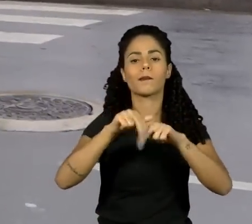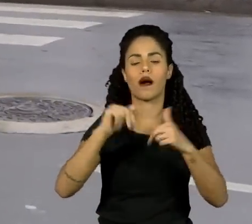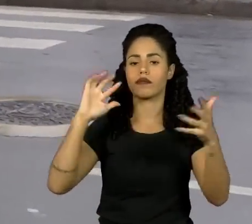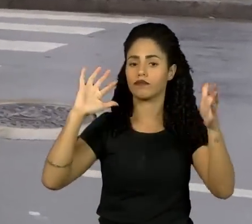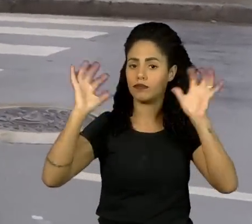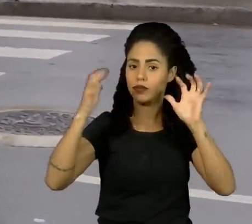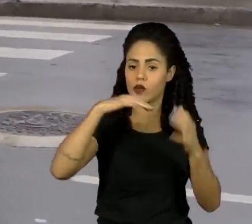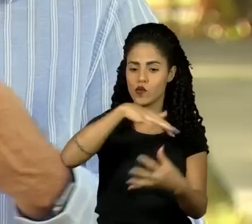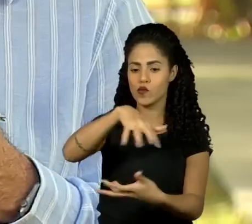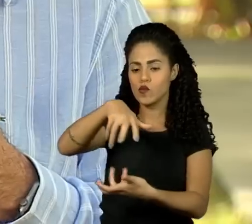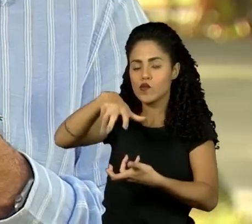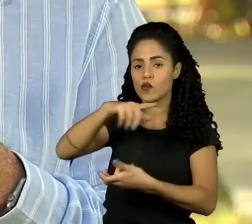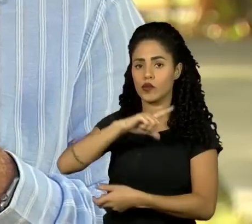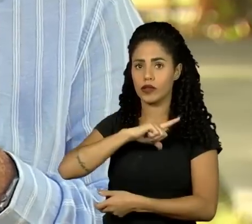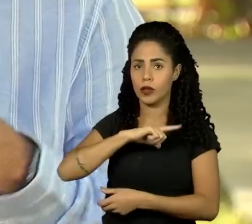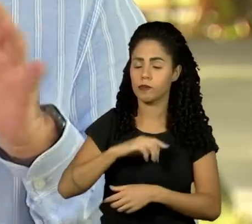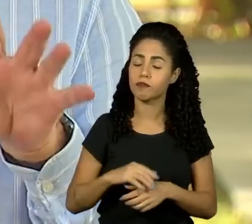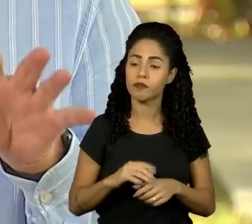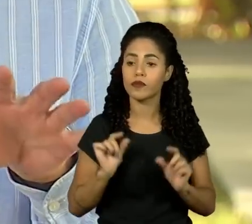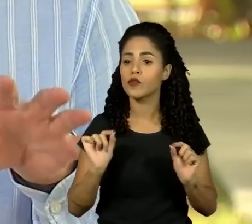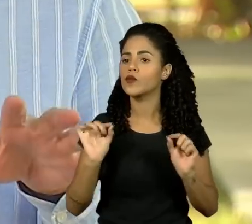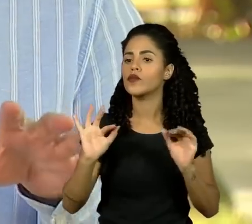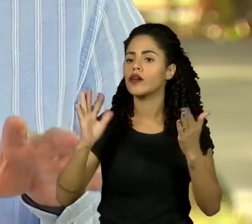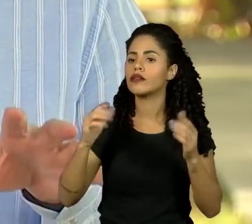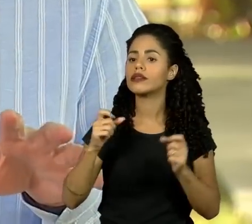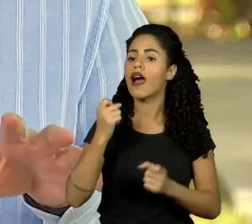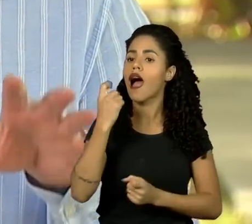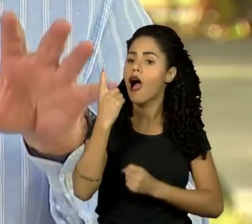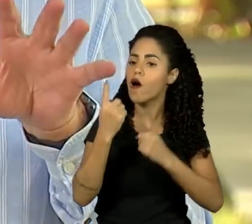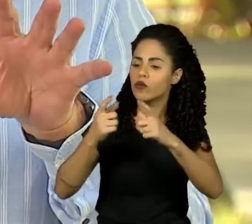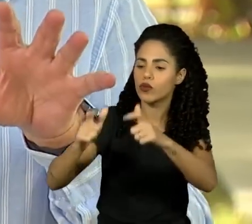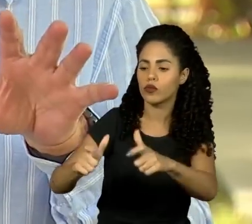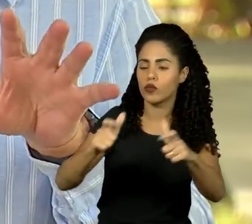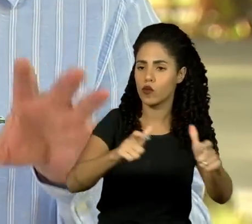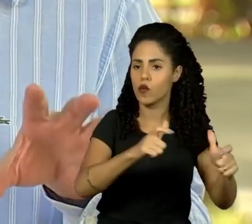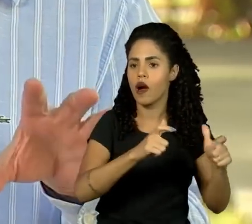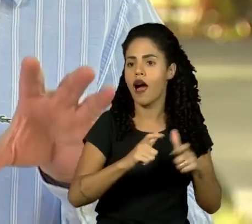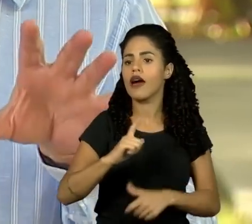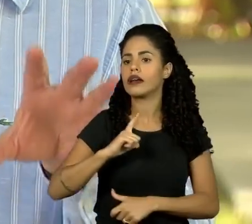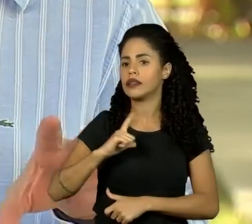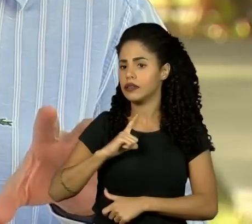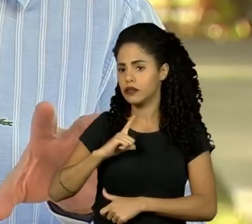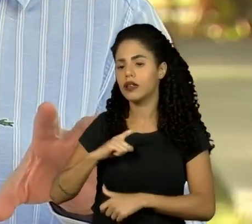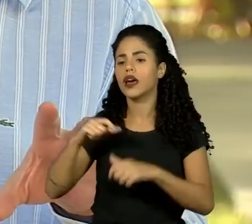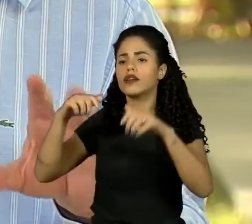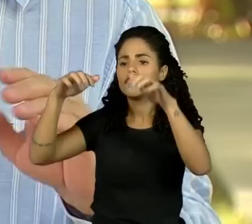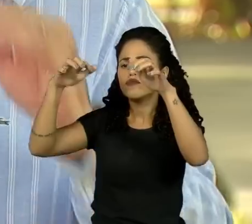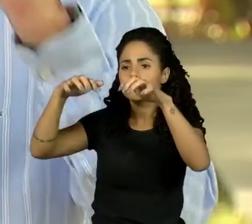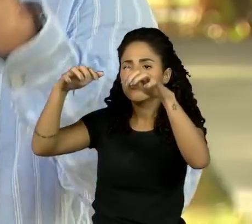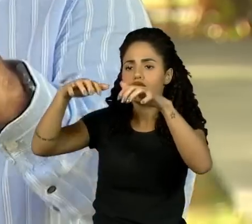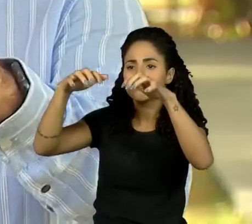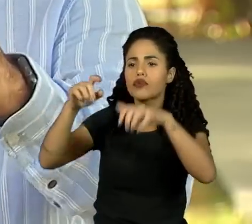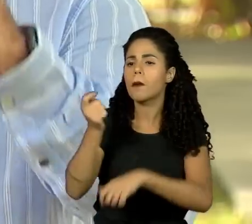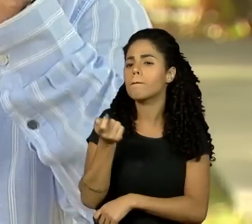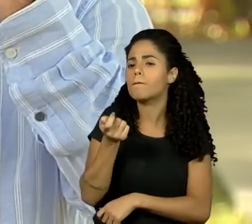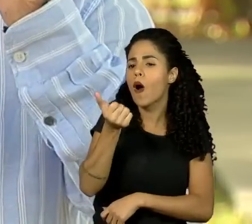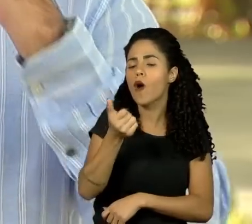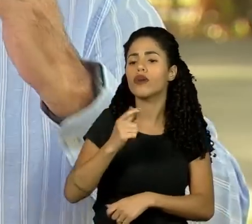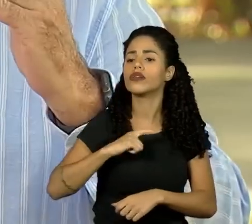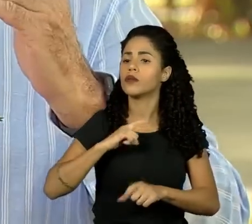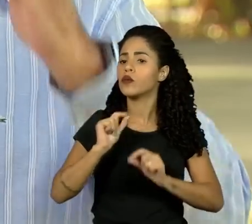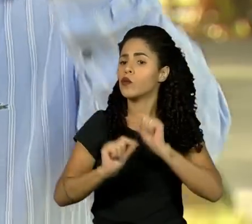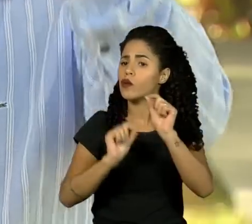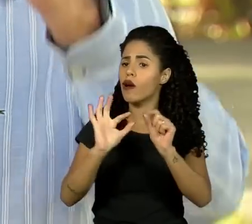climática mundial. O que se espera é que algumas regiões tenham chuvas ligeiramente abaixo da média e as